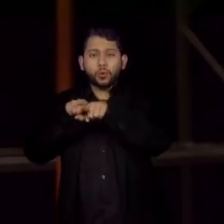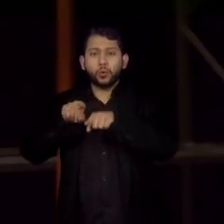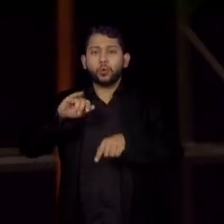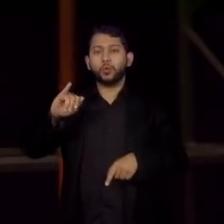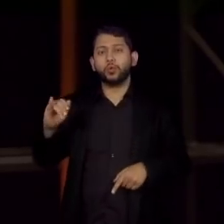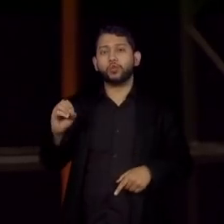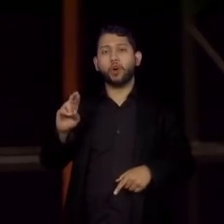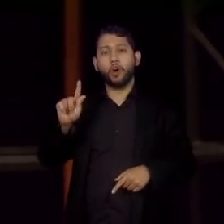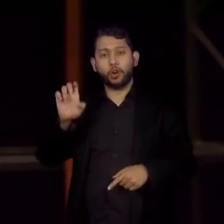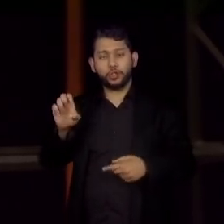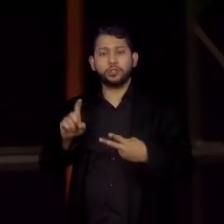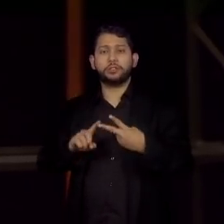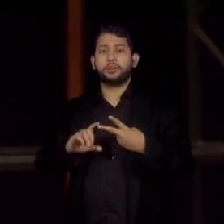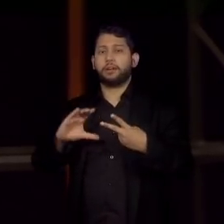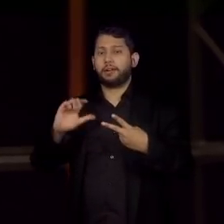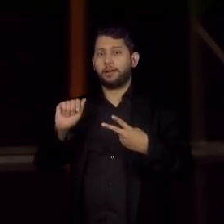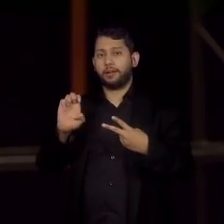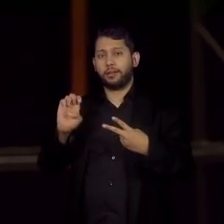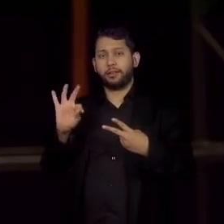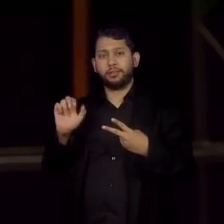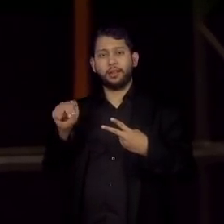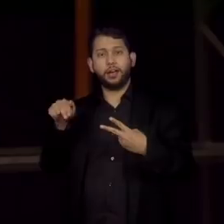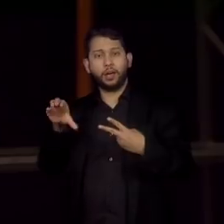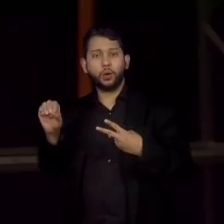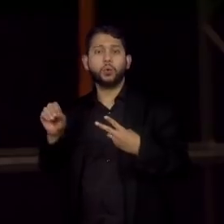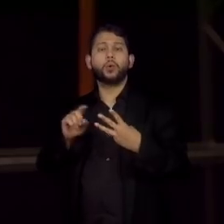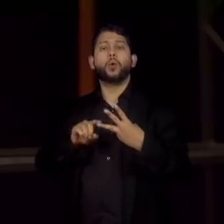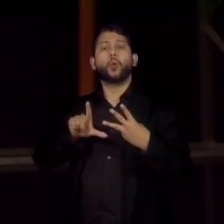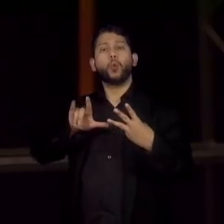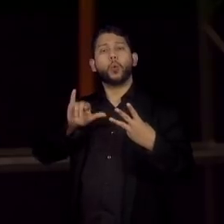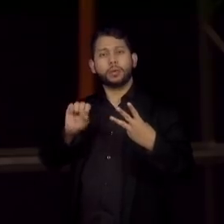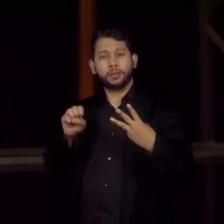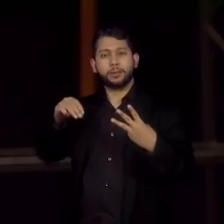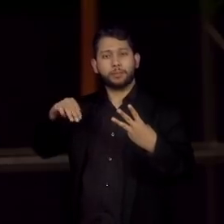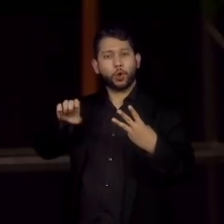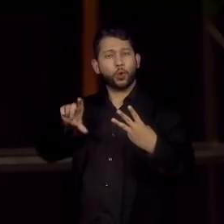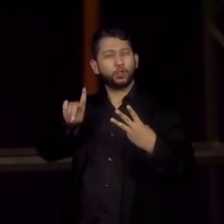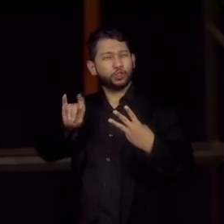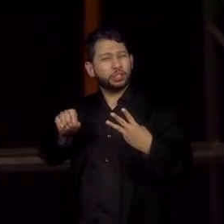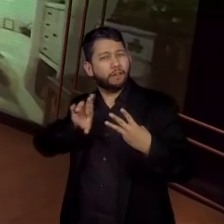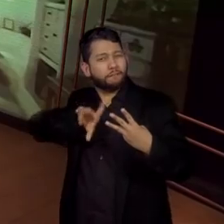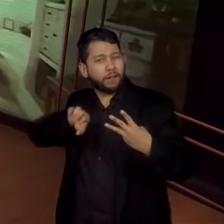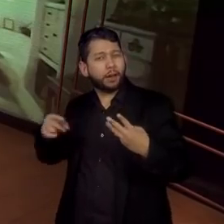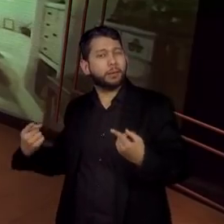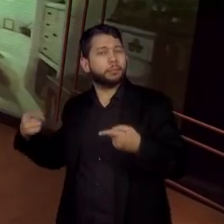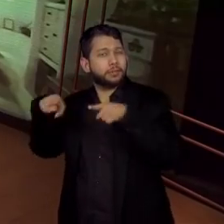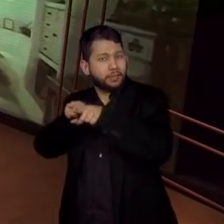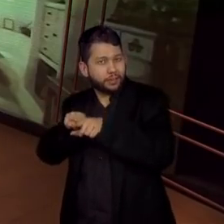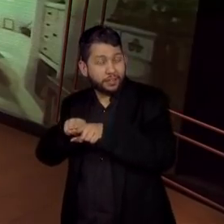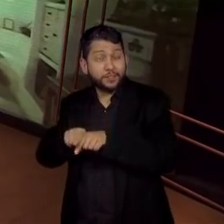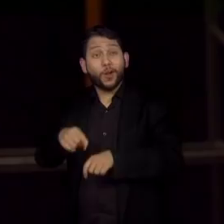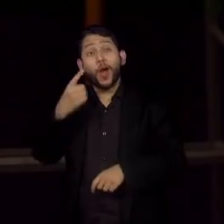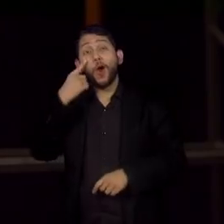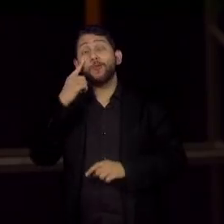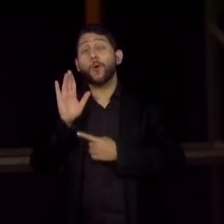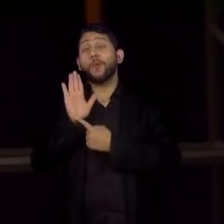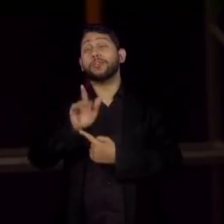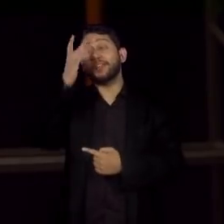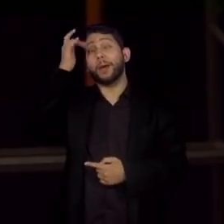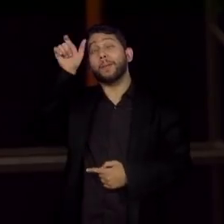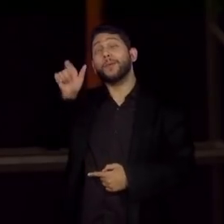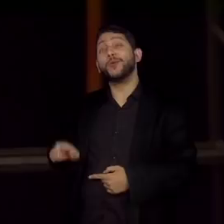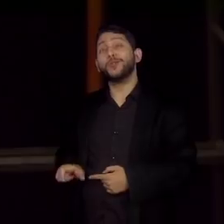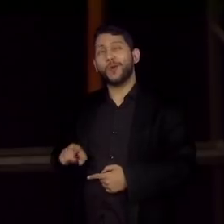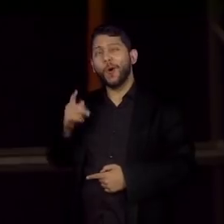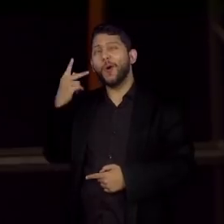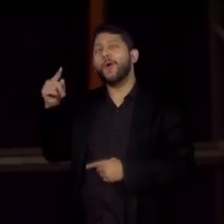Luiz Melodia, Caetano Veloso, entre tantos outros grandes nomes aí da música. E a gente tem aí a mensagem de mais uma pessoa que fala aí